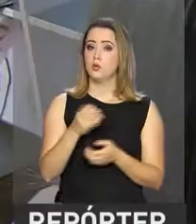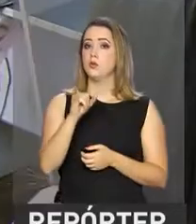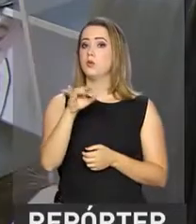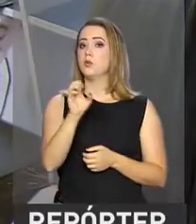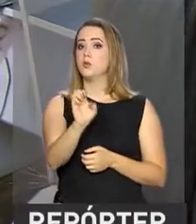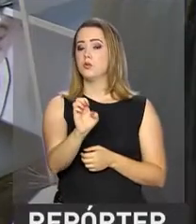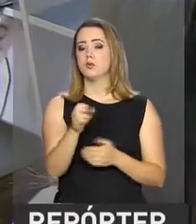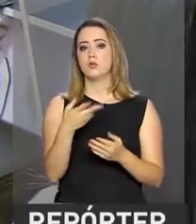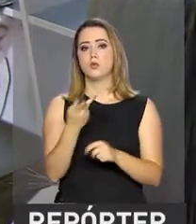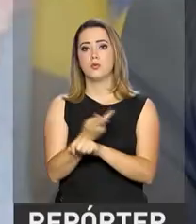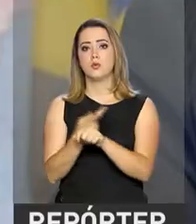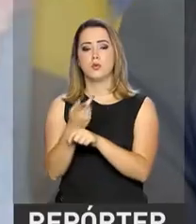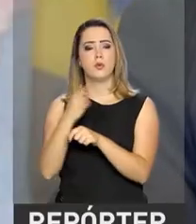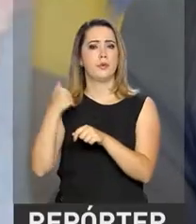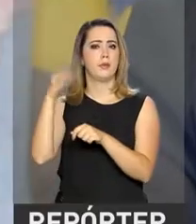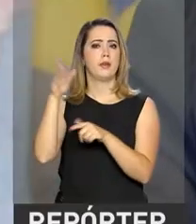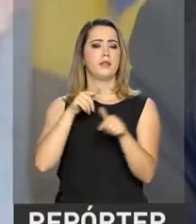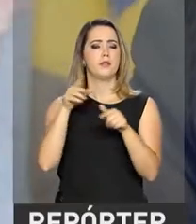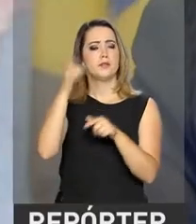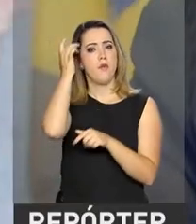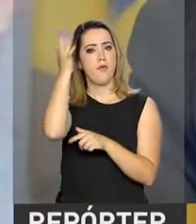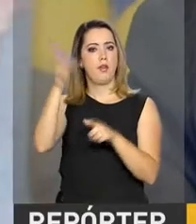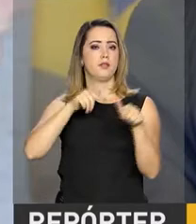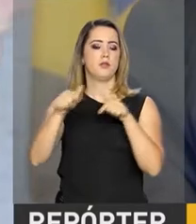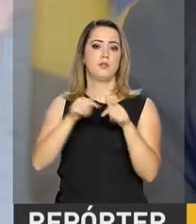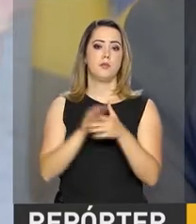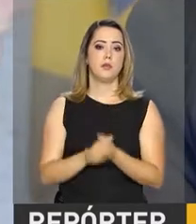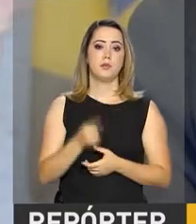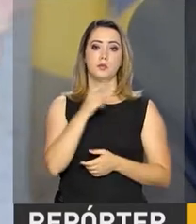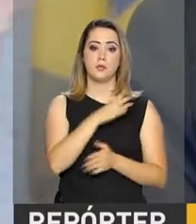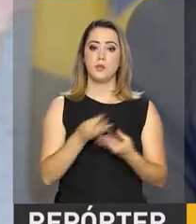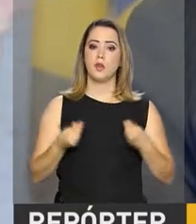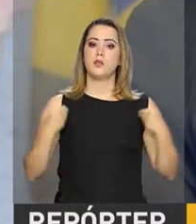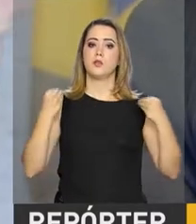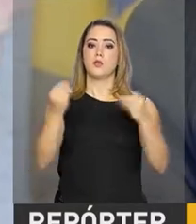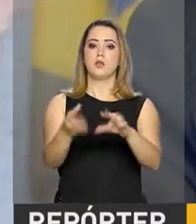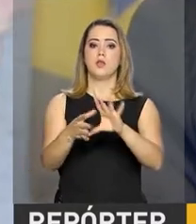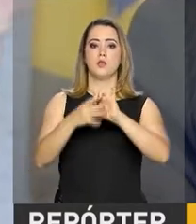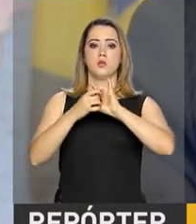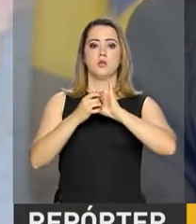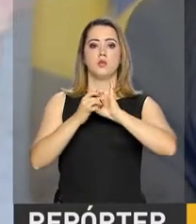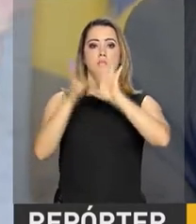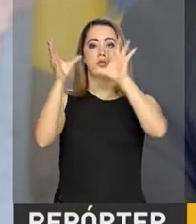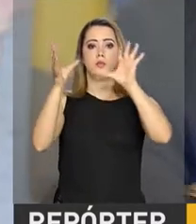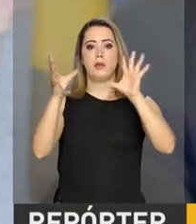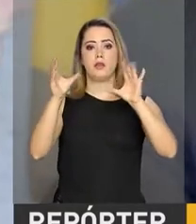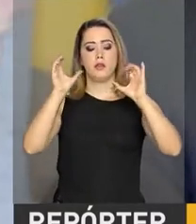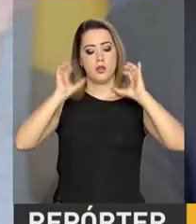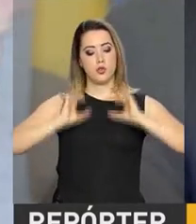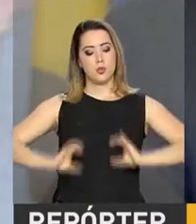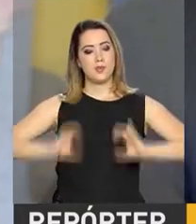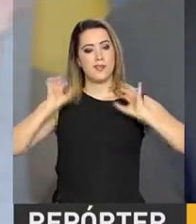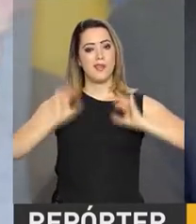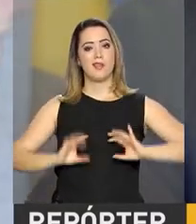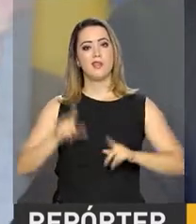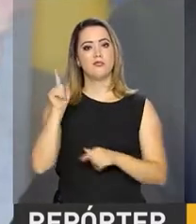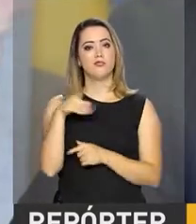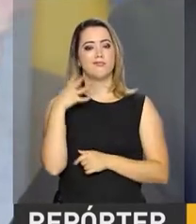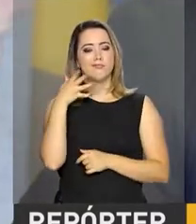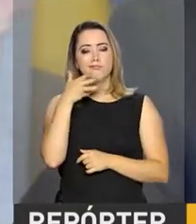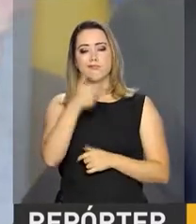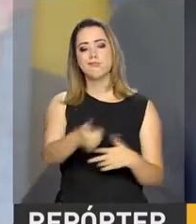agilizar a busca de emprego o que isso proporciona de autonomia o cidadão é impressionante e ao mesmo tempo disse